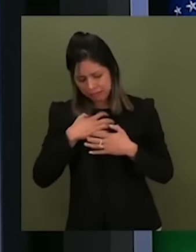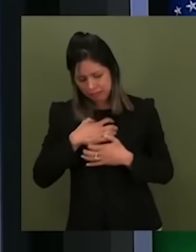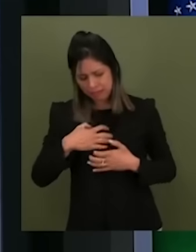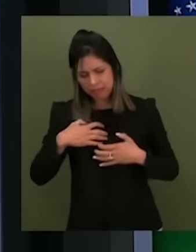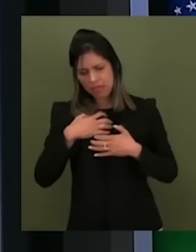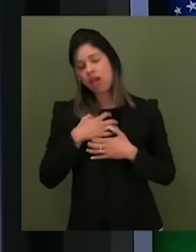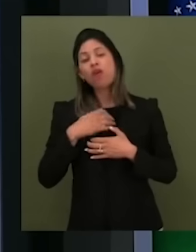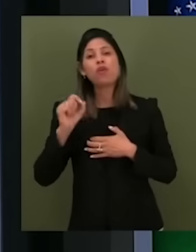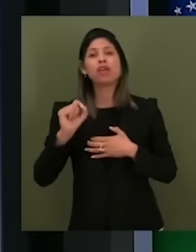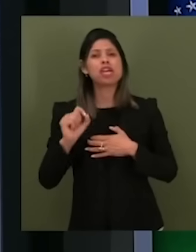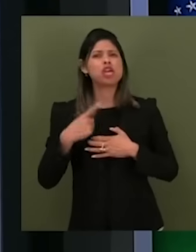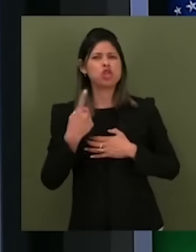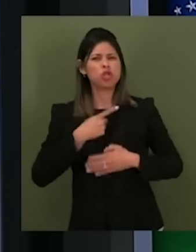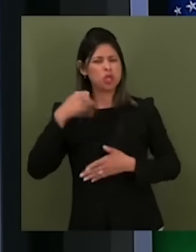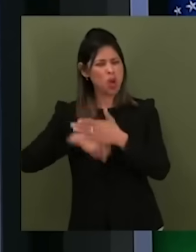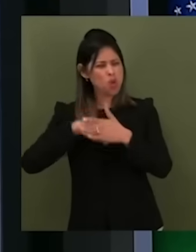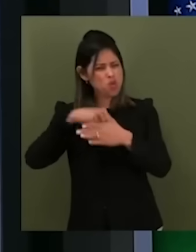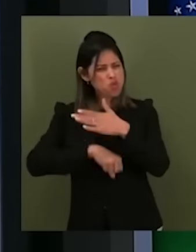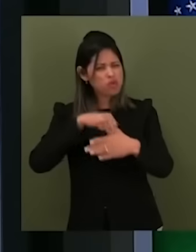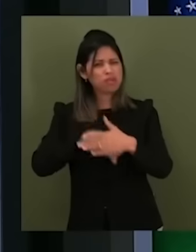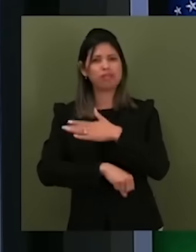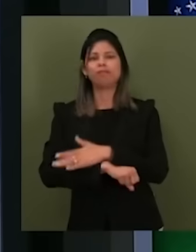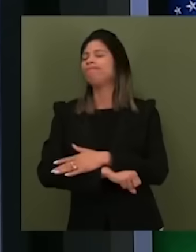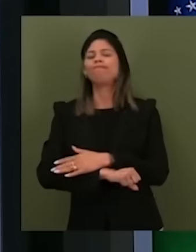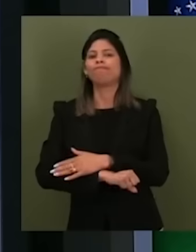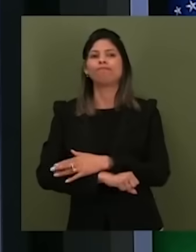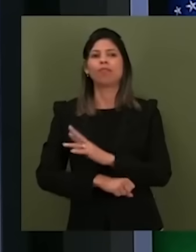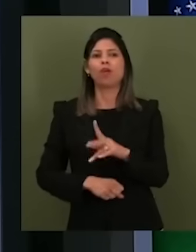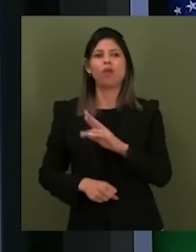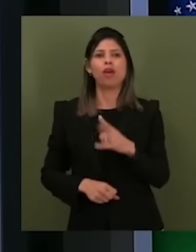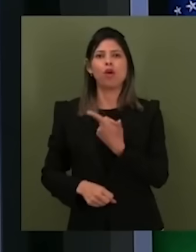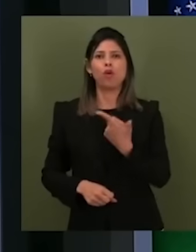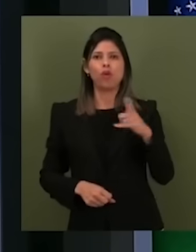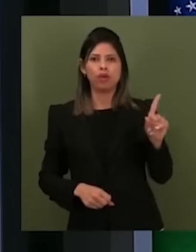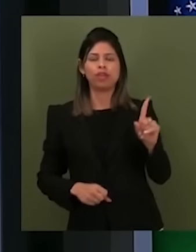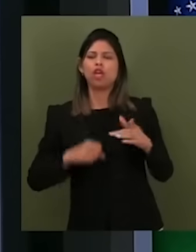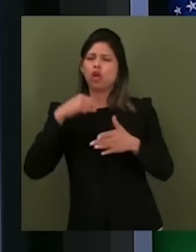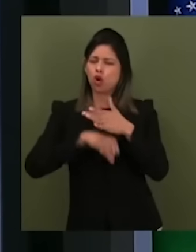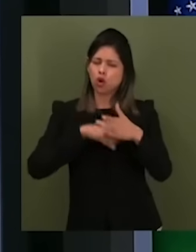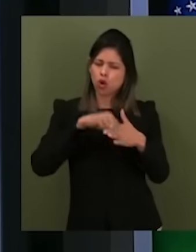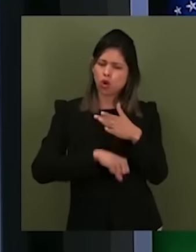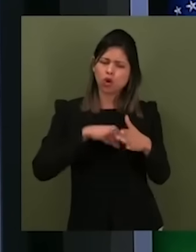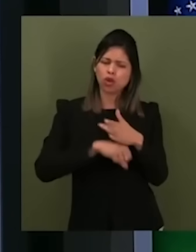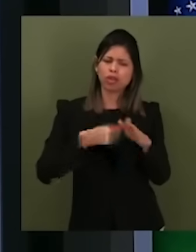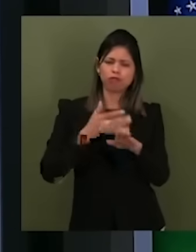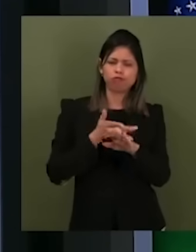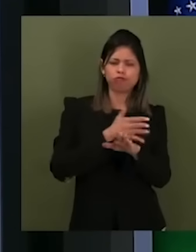Nossa luta não é outra. Nossa luta, marco temporal, nossa